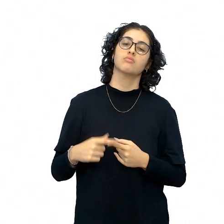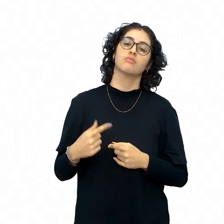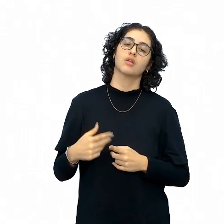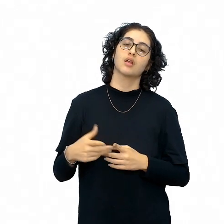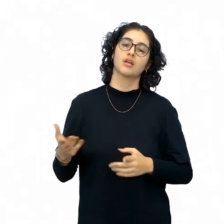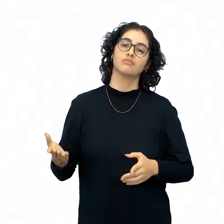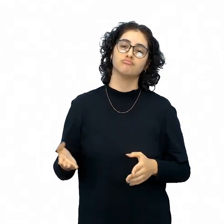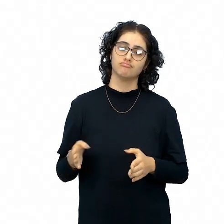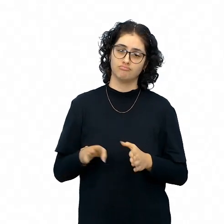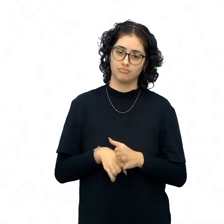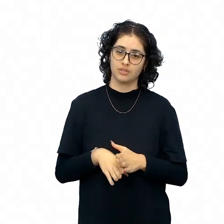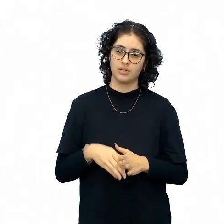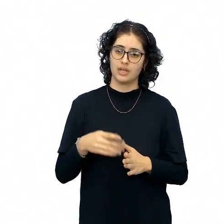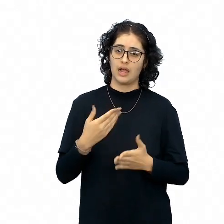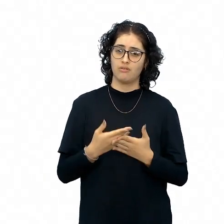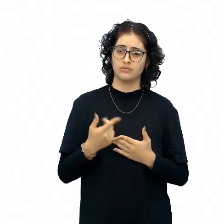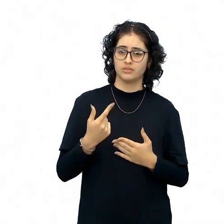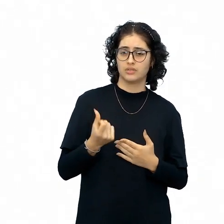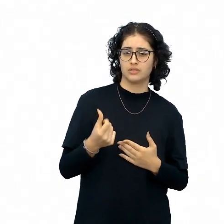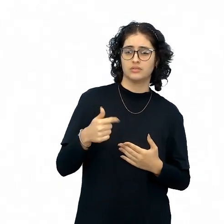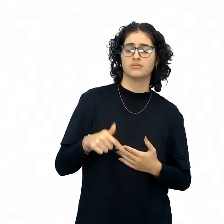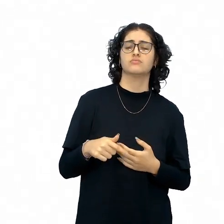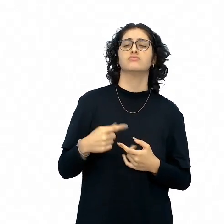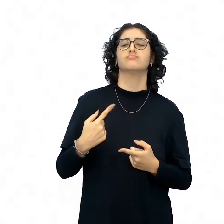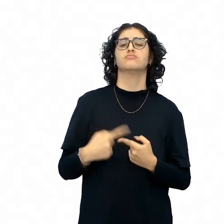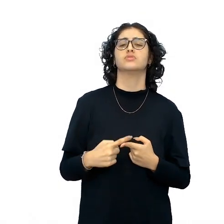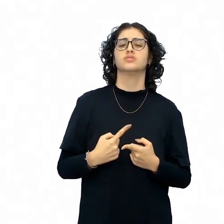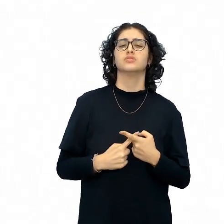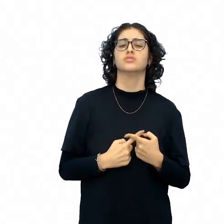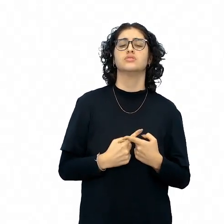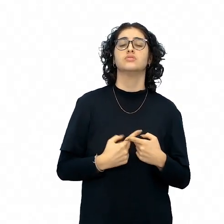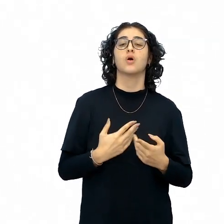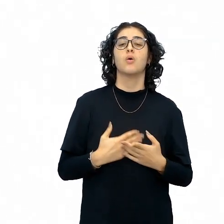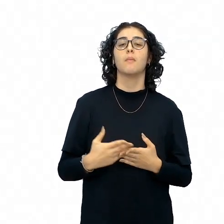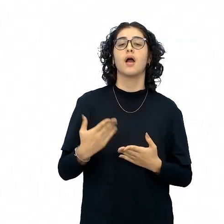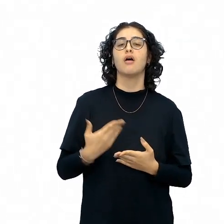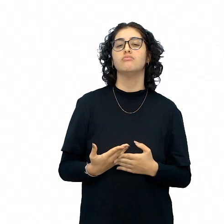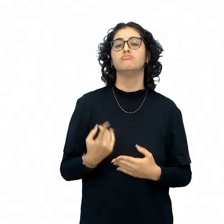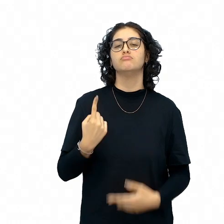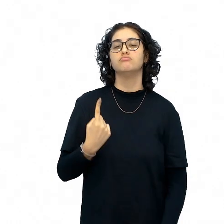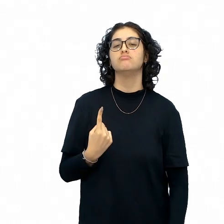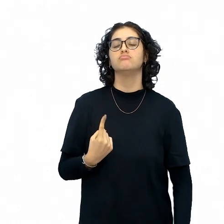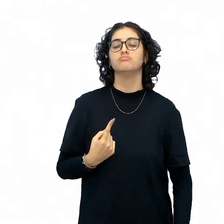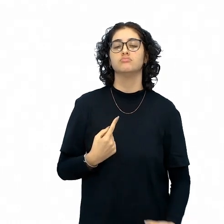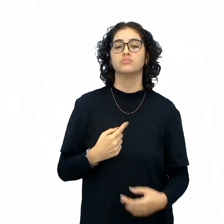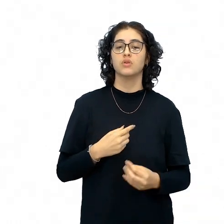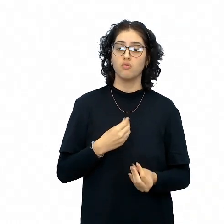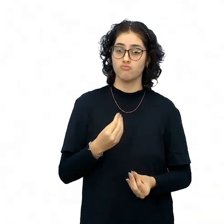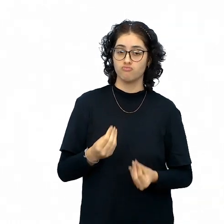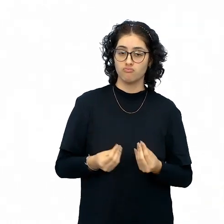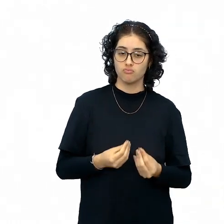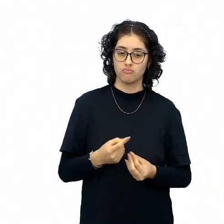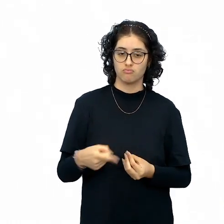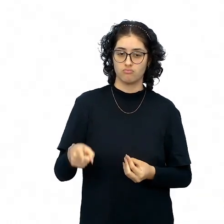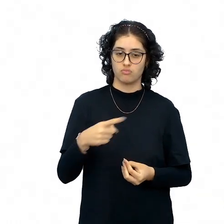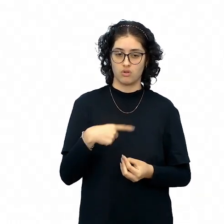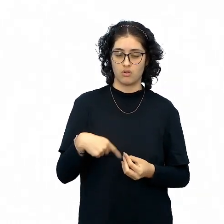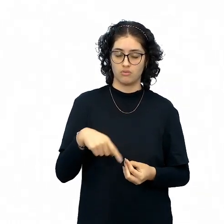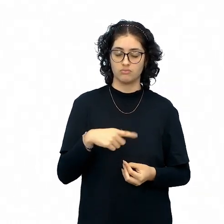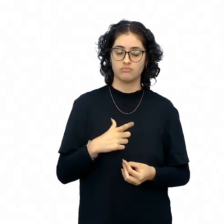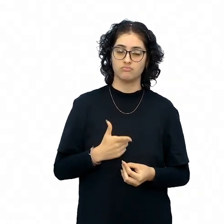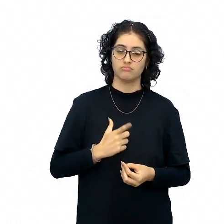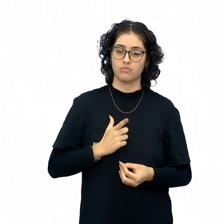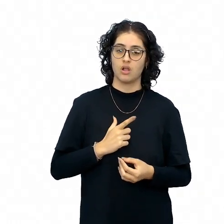nas aulas 6 e 7. Por que nós começamos então da aula 1? Como nós estamos trazendo para